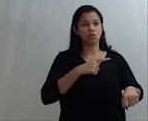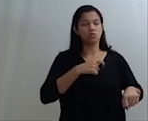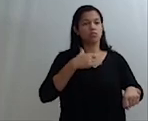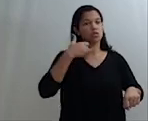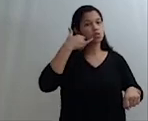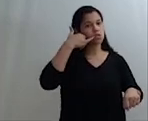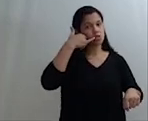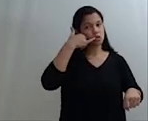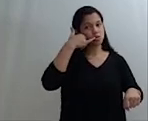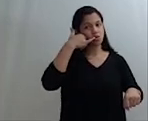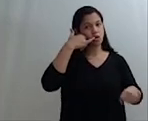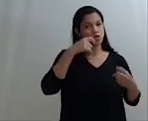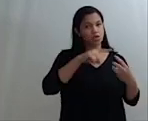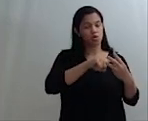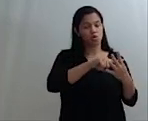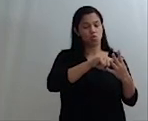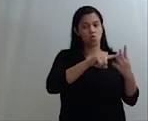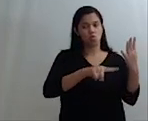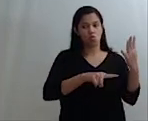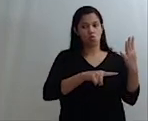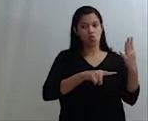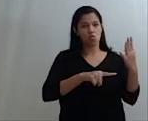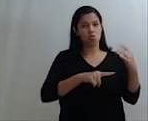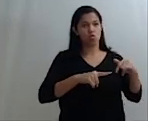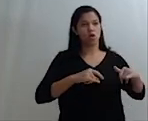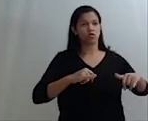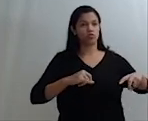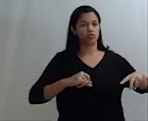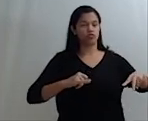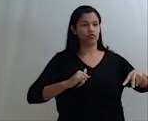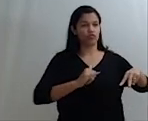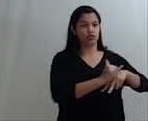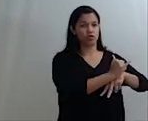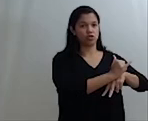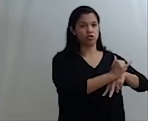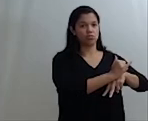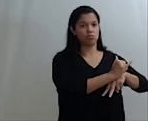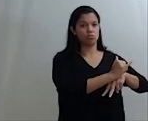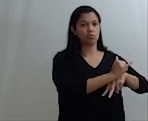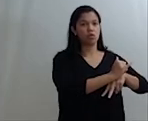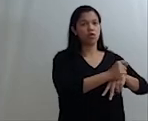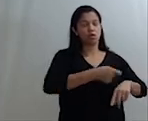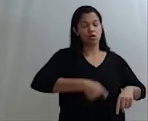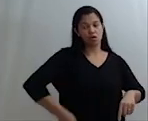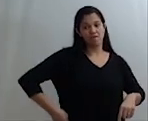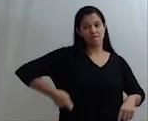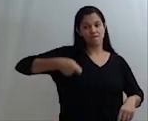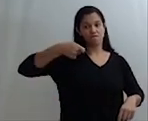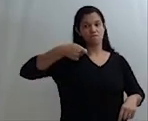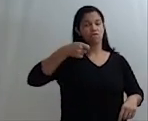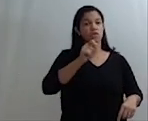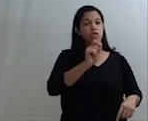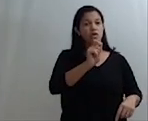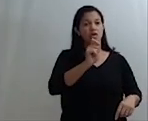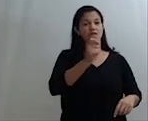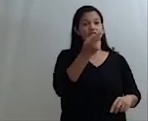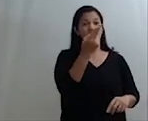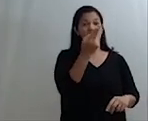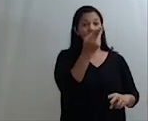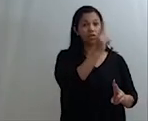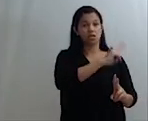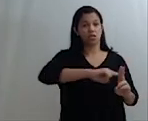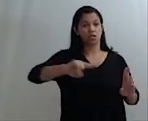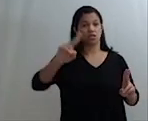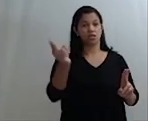quatro vítimas mediante grave ameaça exercida com uma faca o juiz de primeiro grau